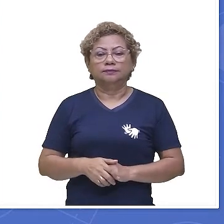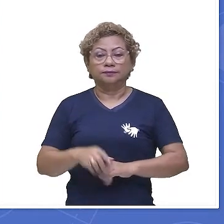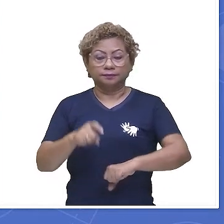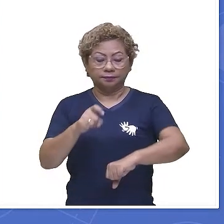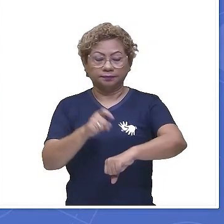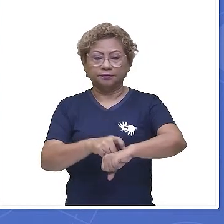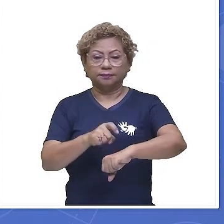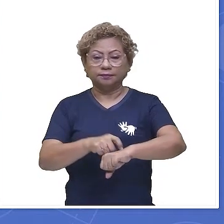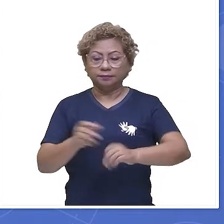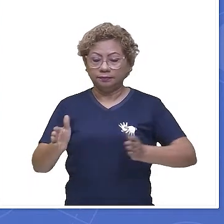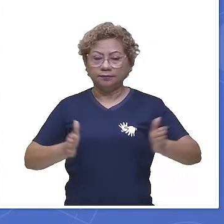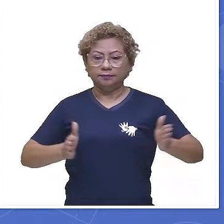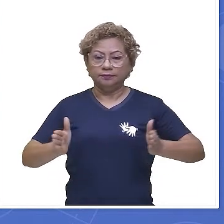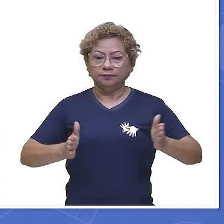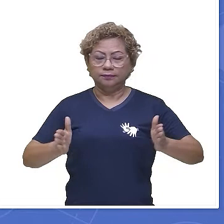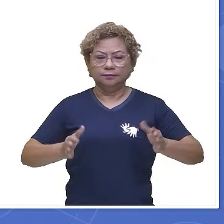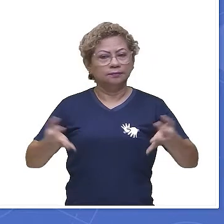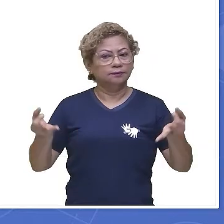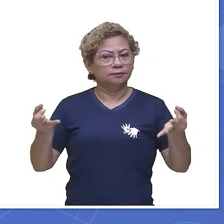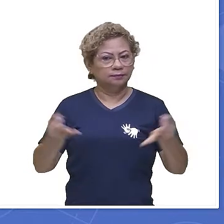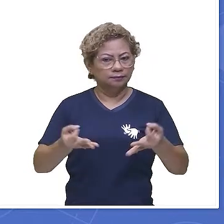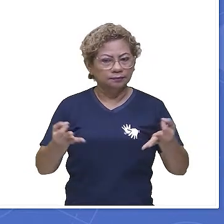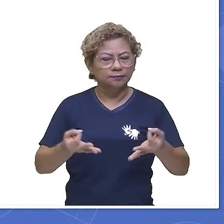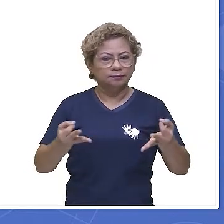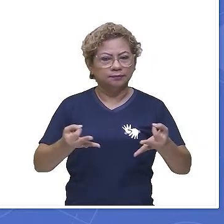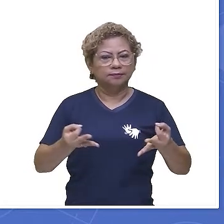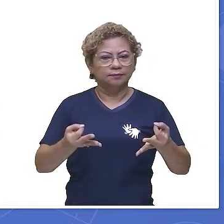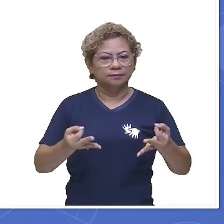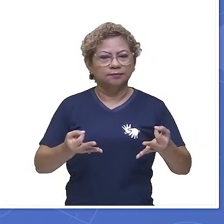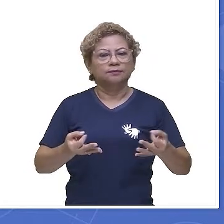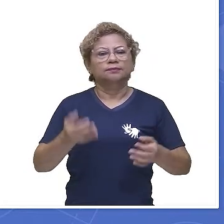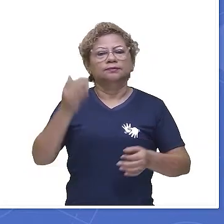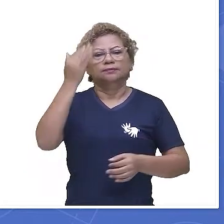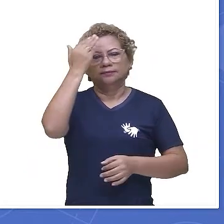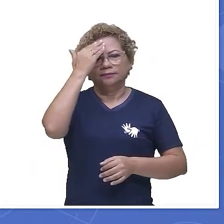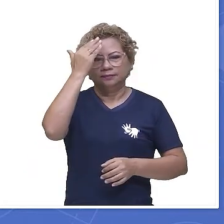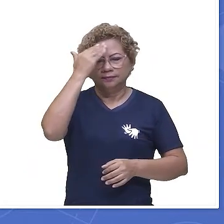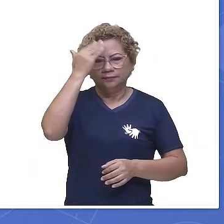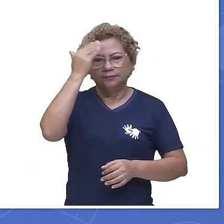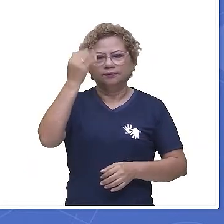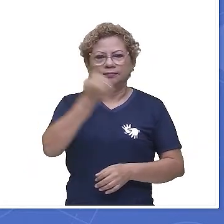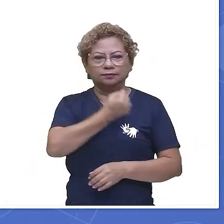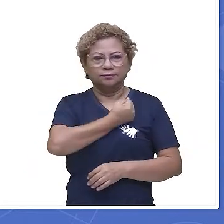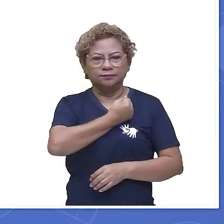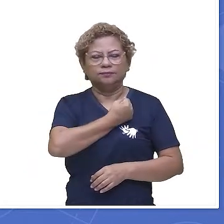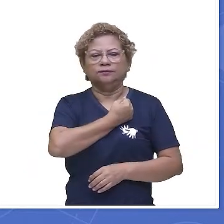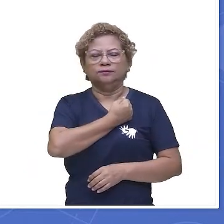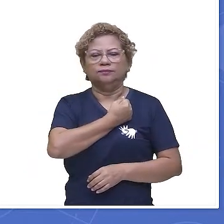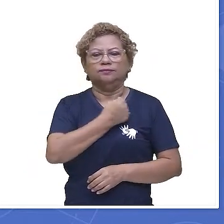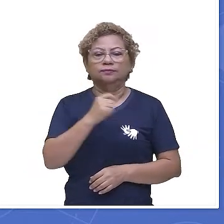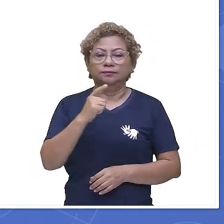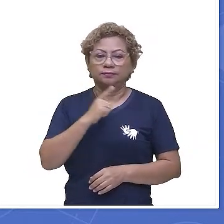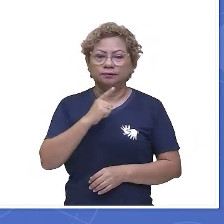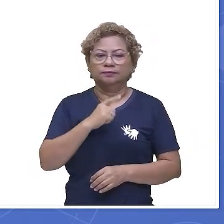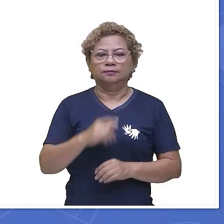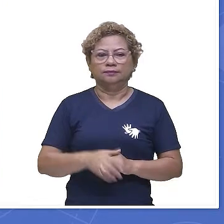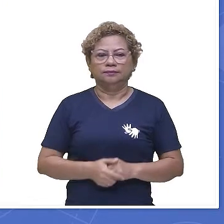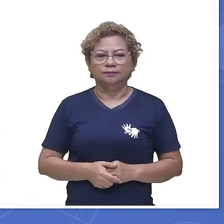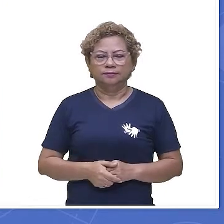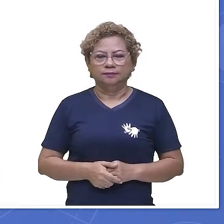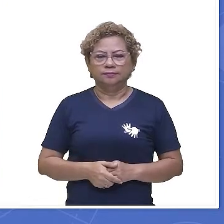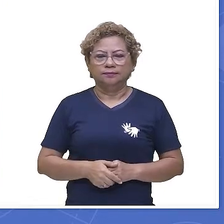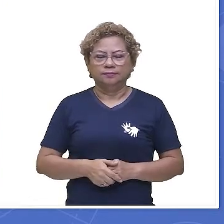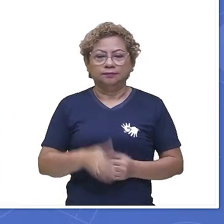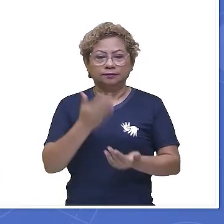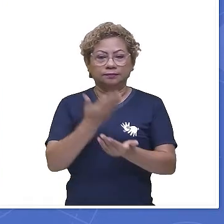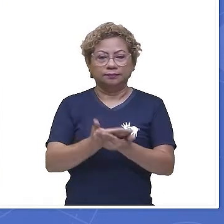de tempo, porque fica perfeitamente caracterizada quando conhecemos um número e uma unidade de medida. A aula no Centro de Mídias